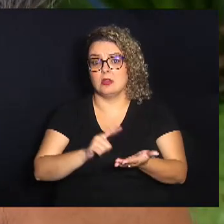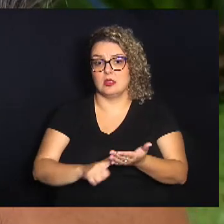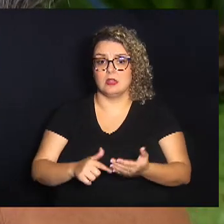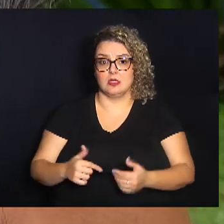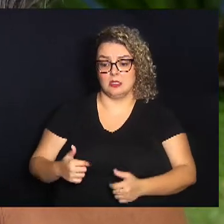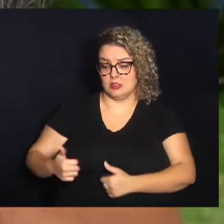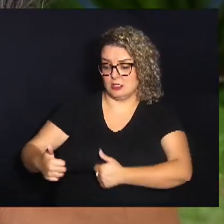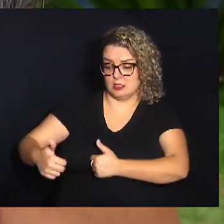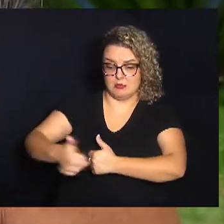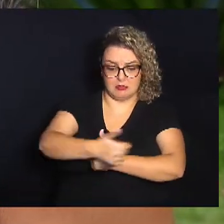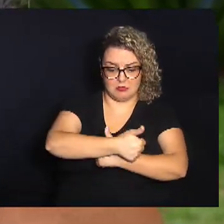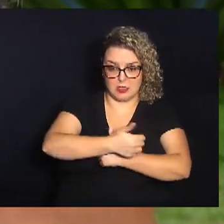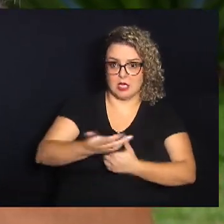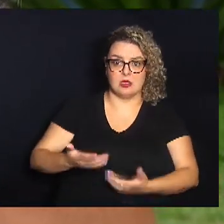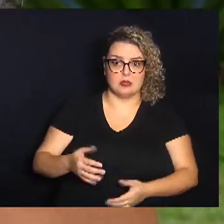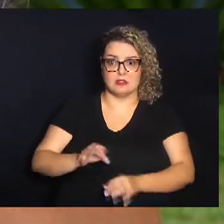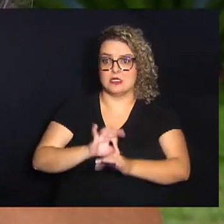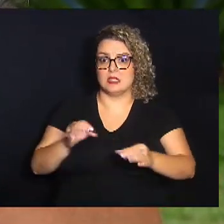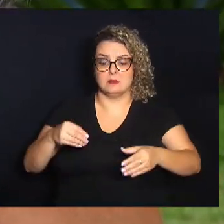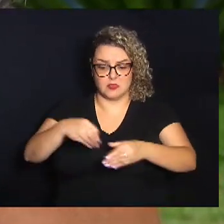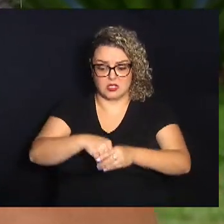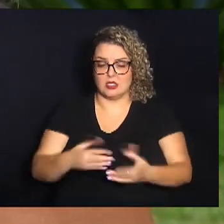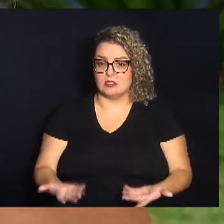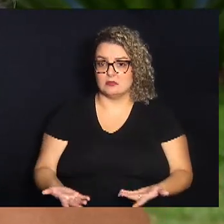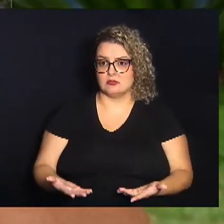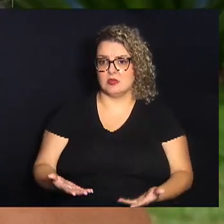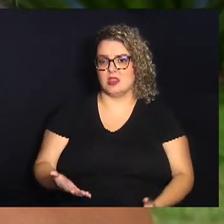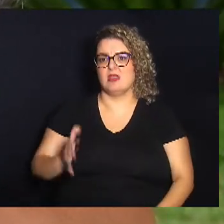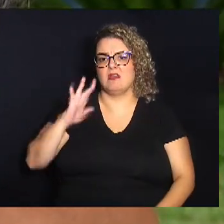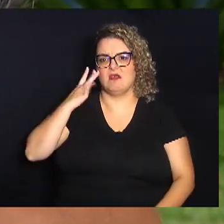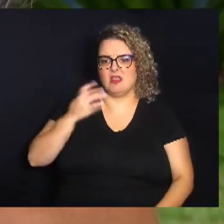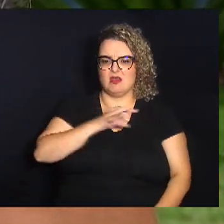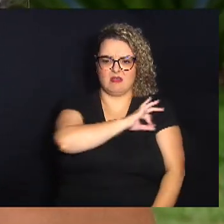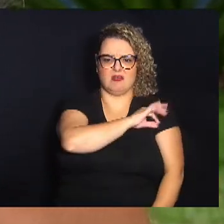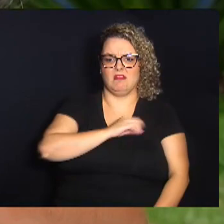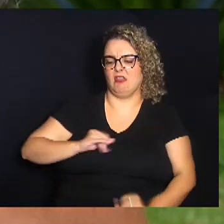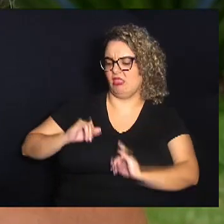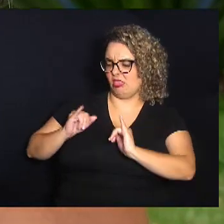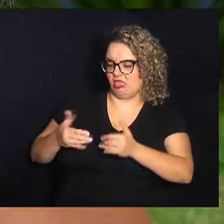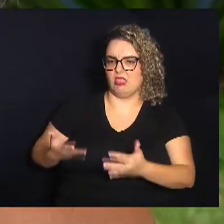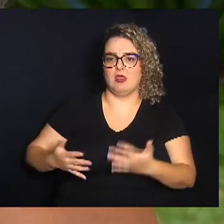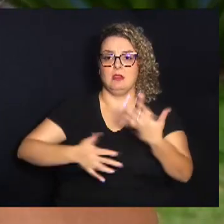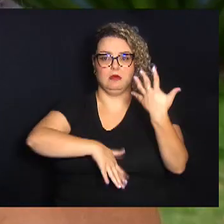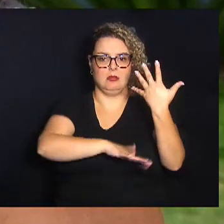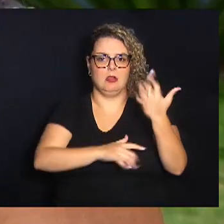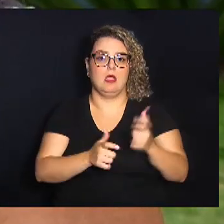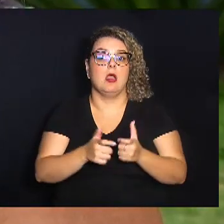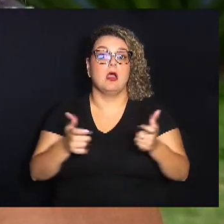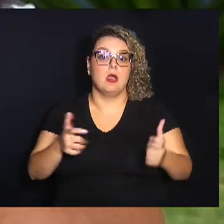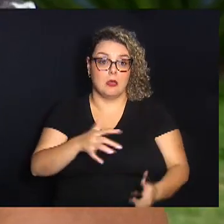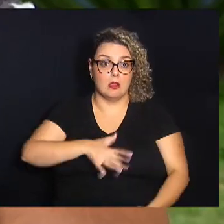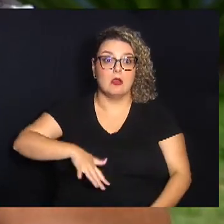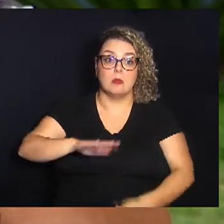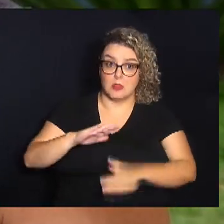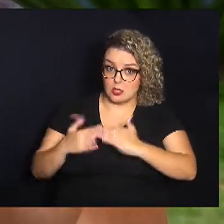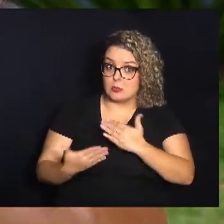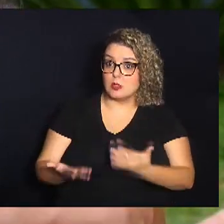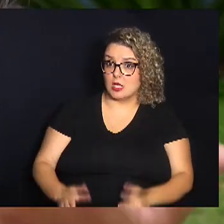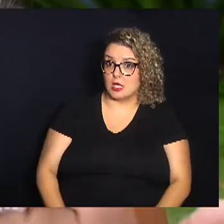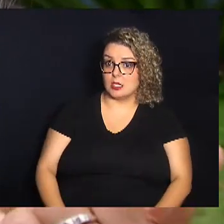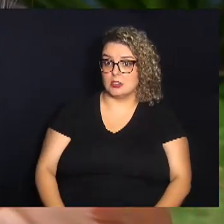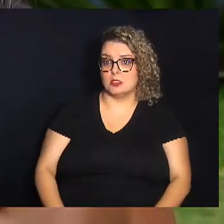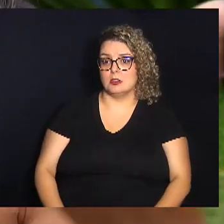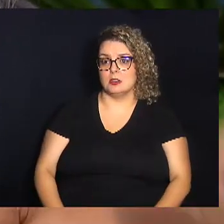volta nem dentro. Eu acho um descaso da prefeitura fazer isso com essa praça, que é considerada a maior daqui, do bairro. Então